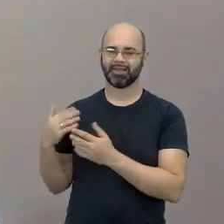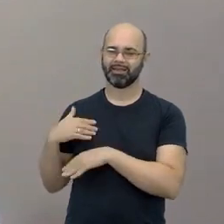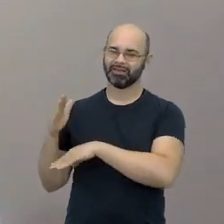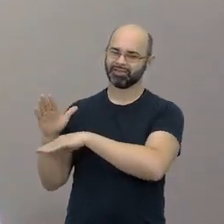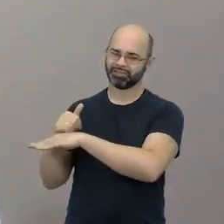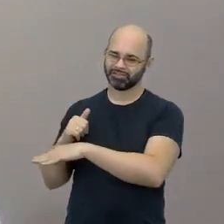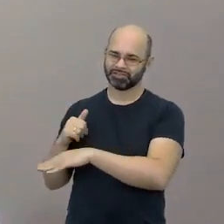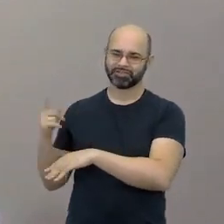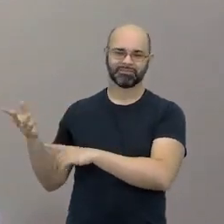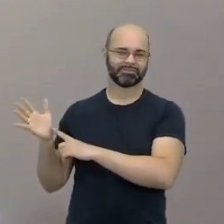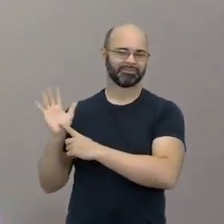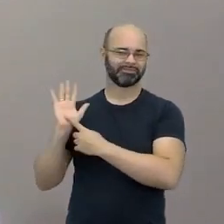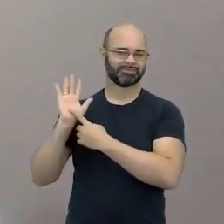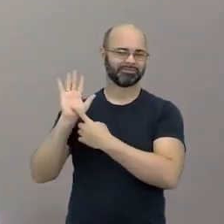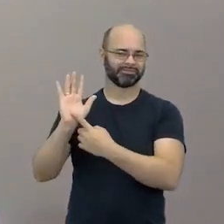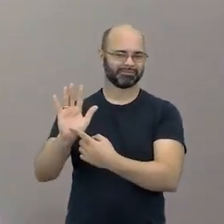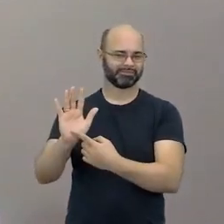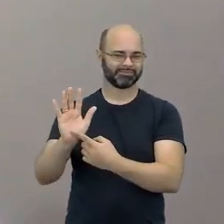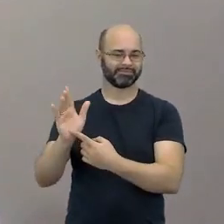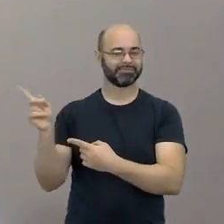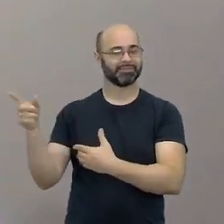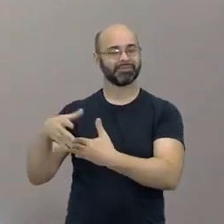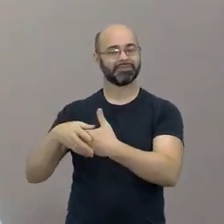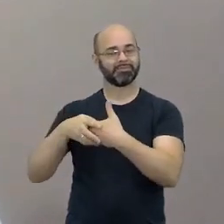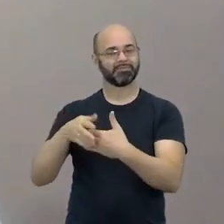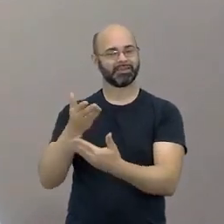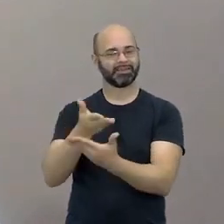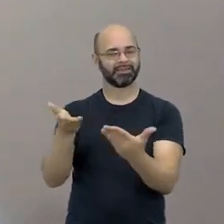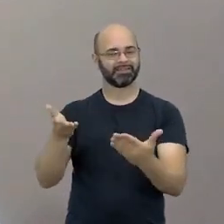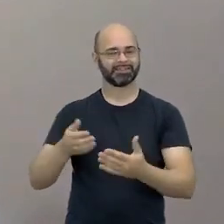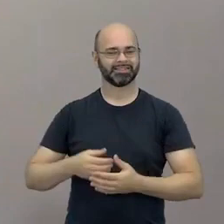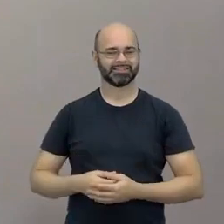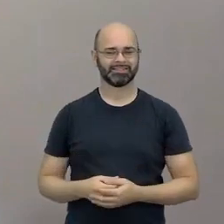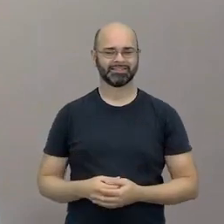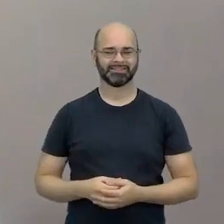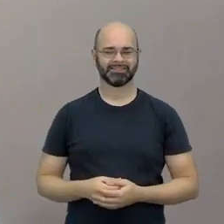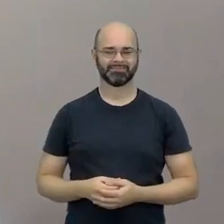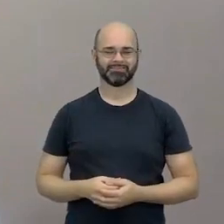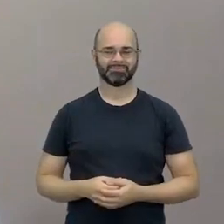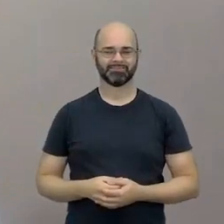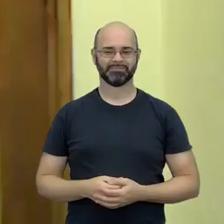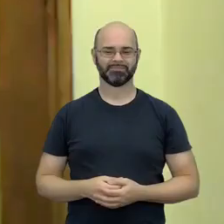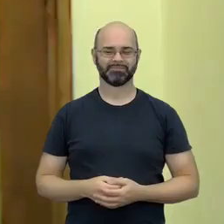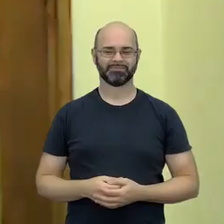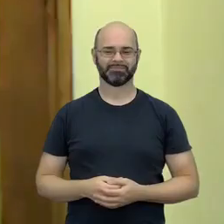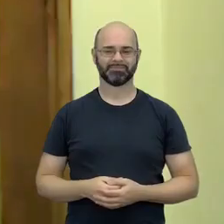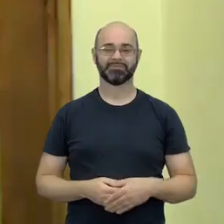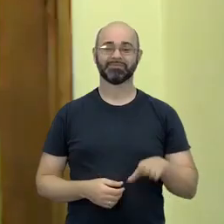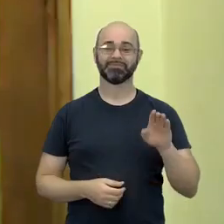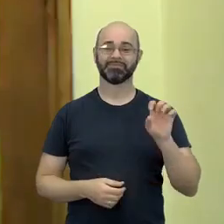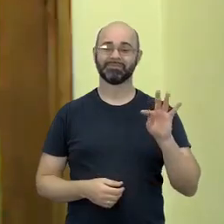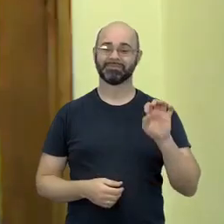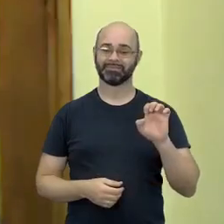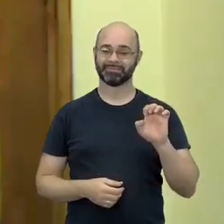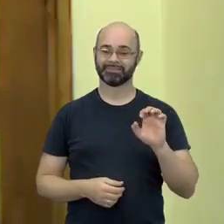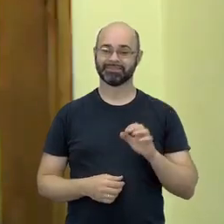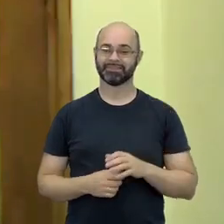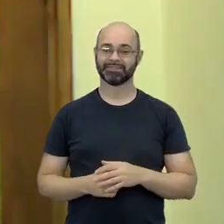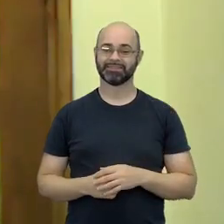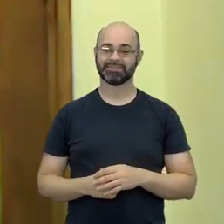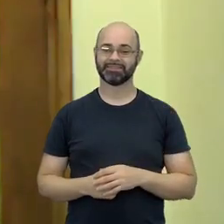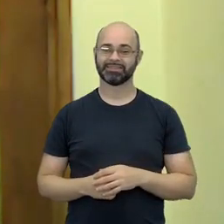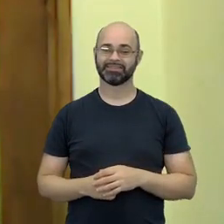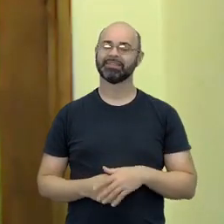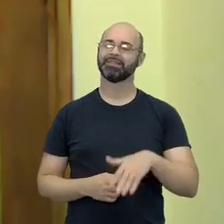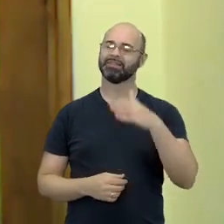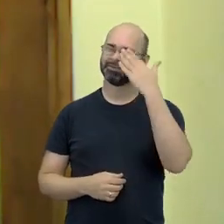se apresentar e cumprimentá-los e cumprimentá-las. Beth? Ok, Cris, obrigada. Bom, meu nome é